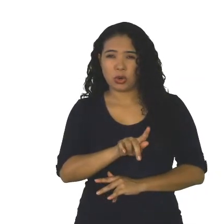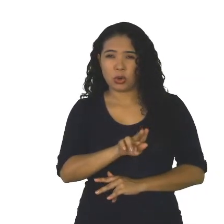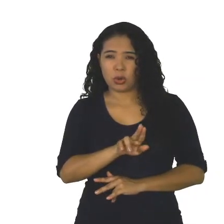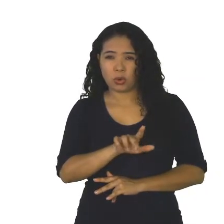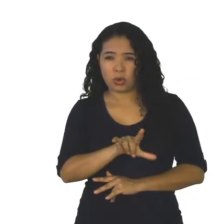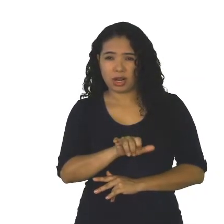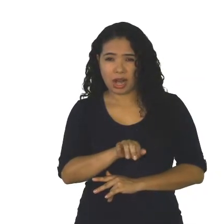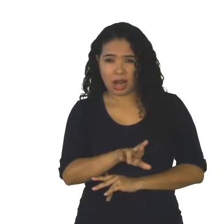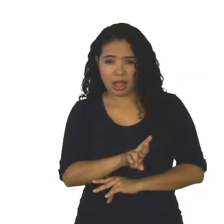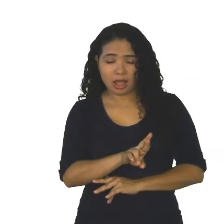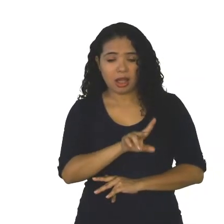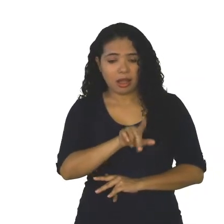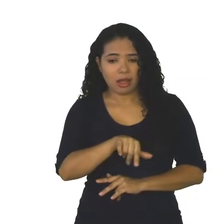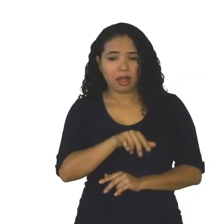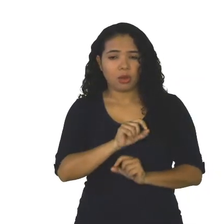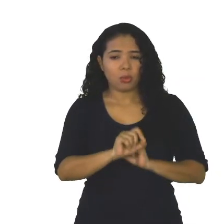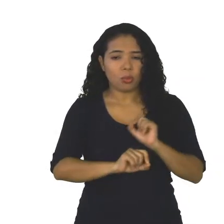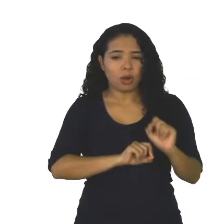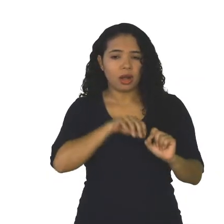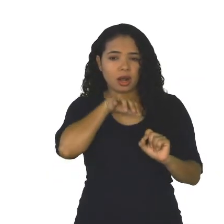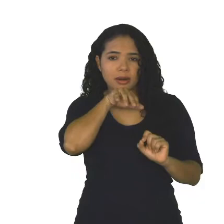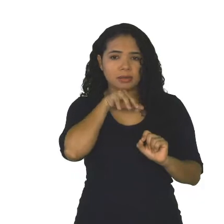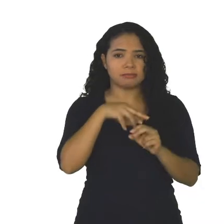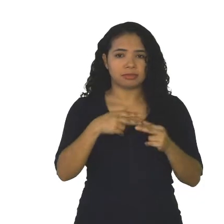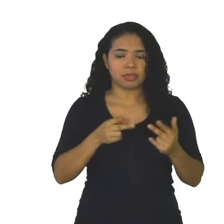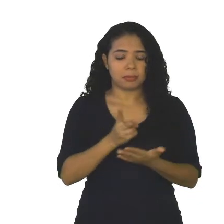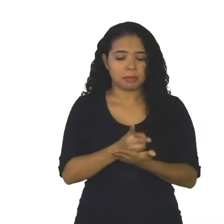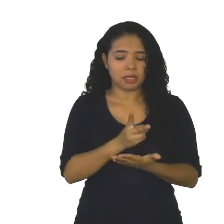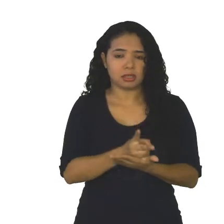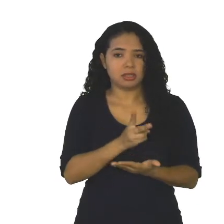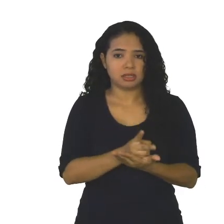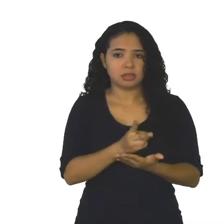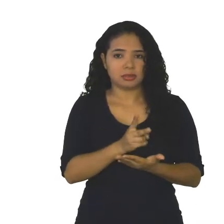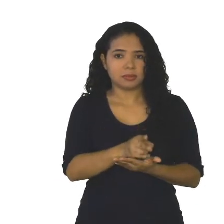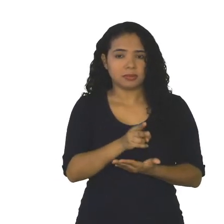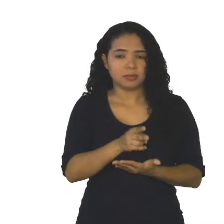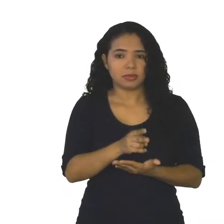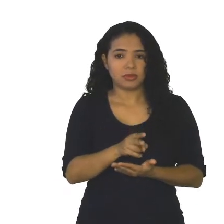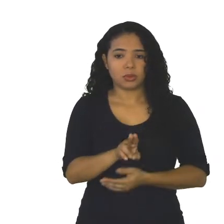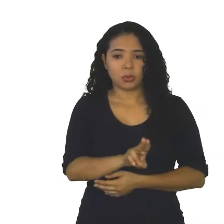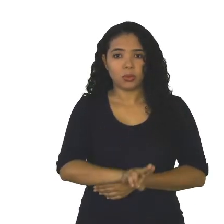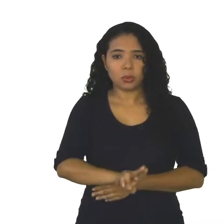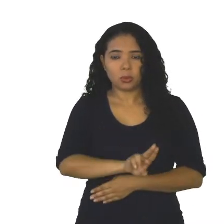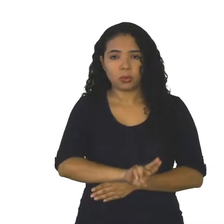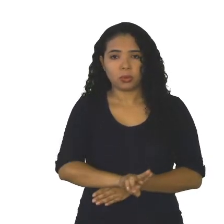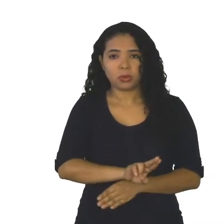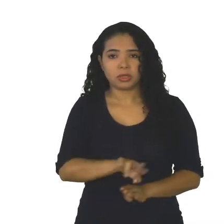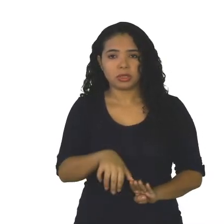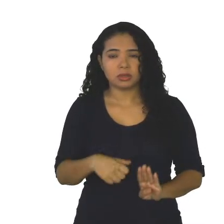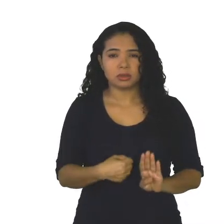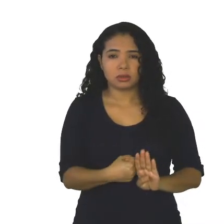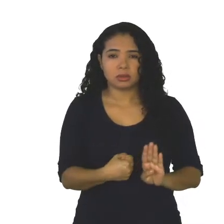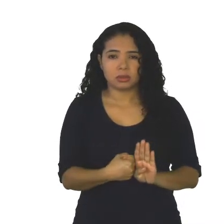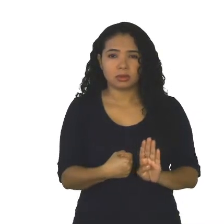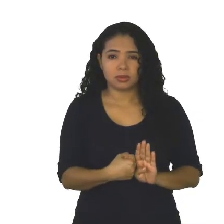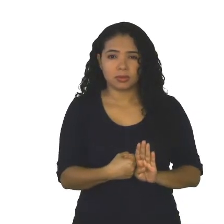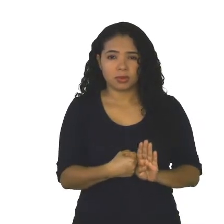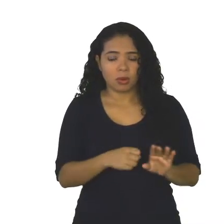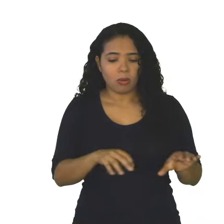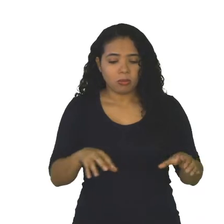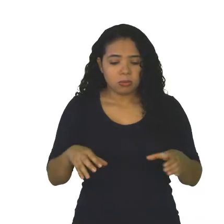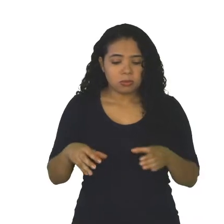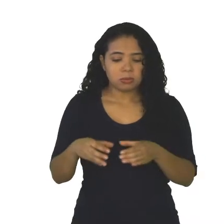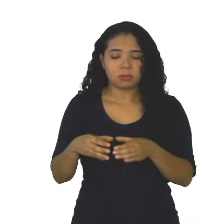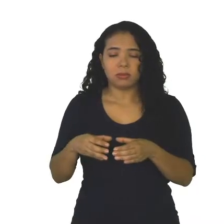mesma espécie. Por exemplo, quando a gente usa esse substantivo para um conjunto,